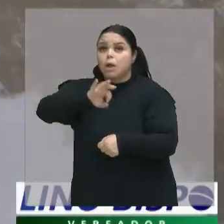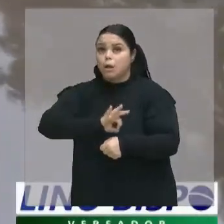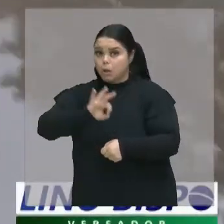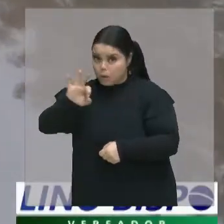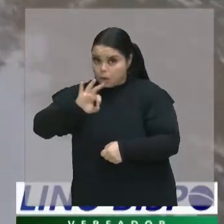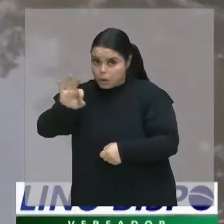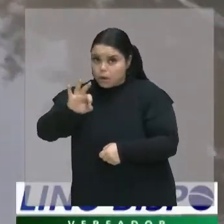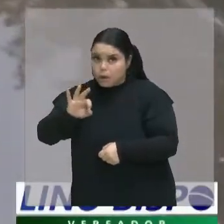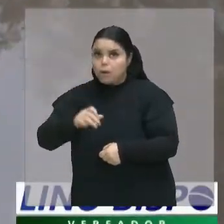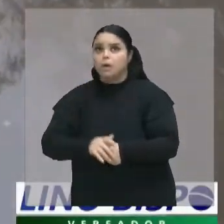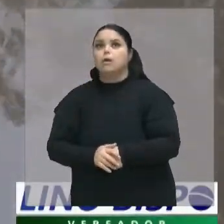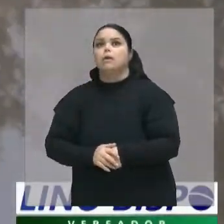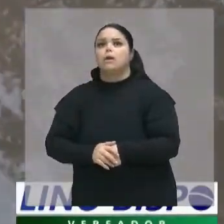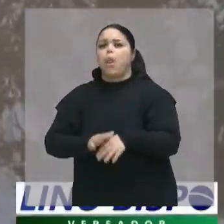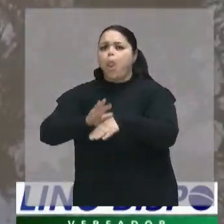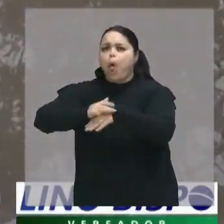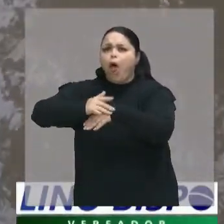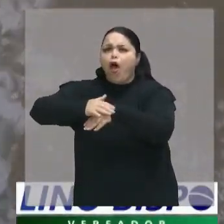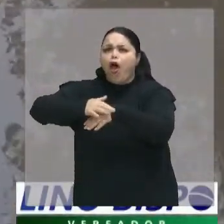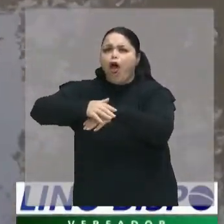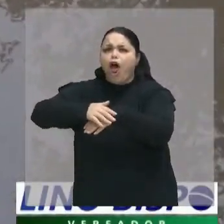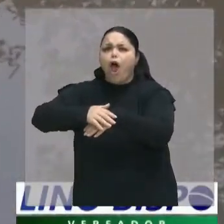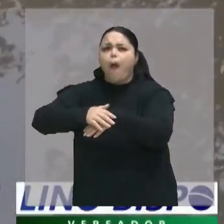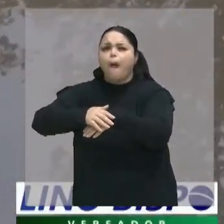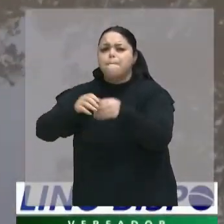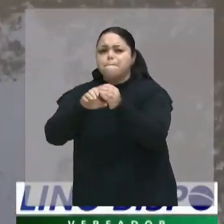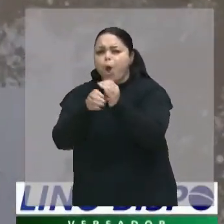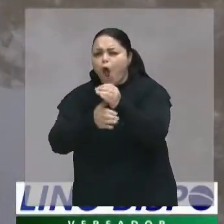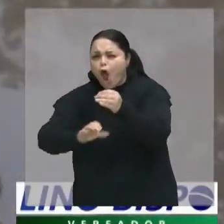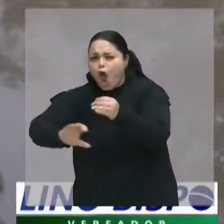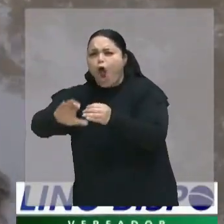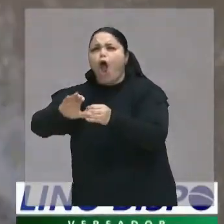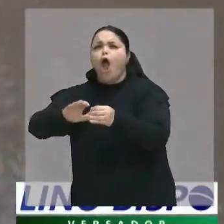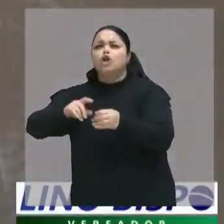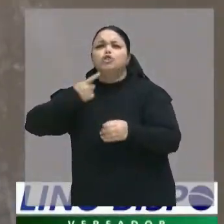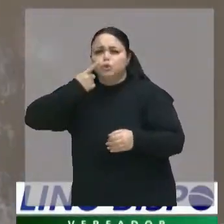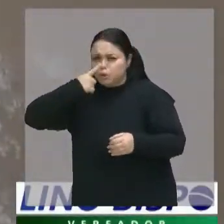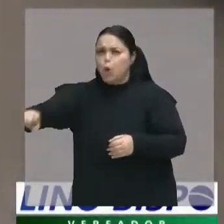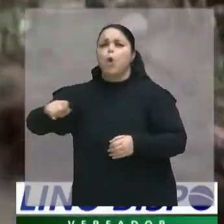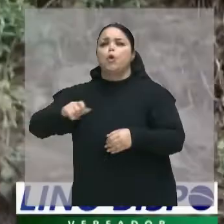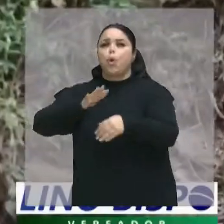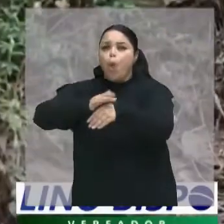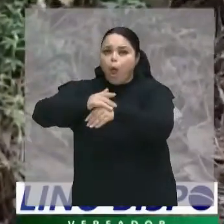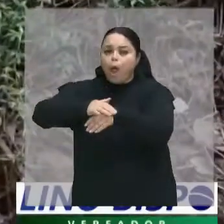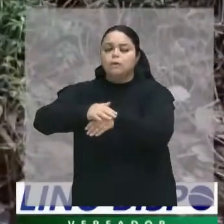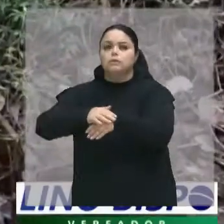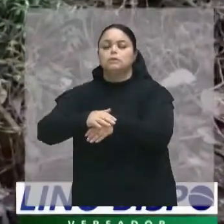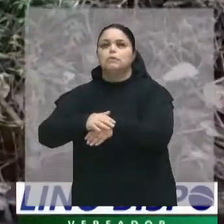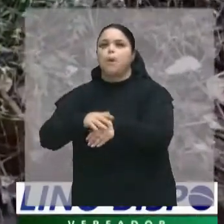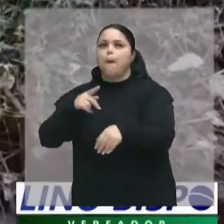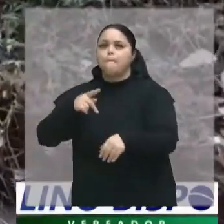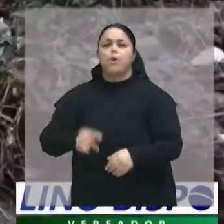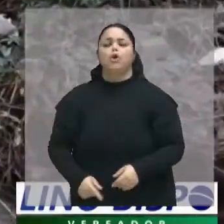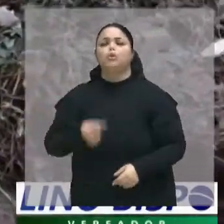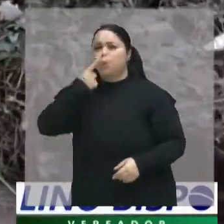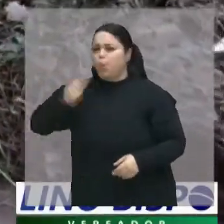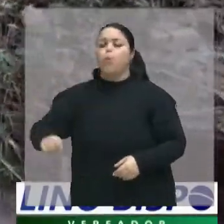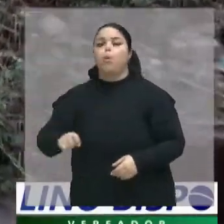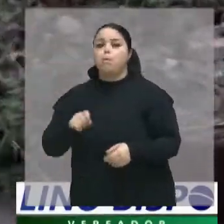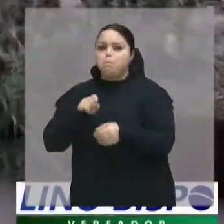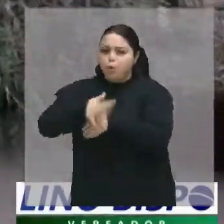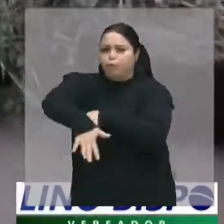90% do que está aqui é esgoto. Esgoto puro, tá? In natura, sendo jogado,